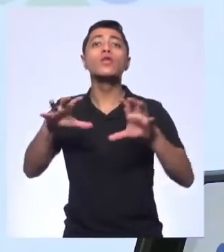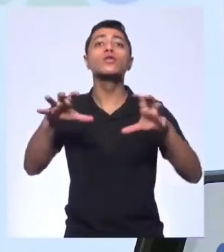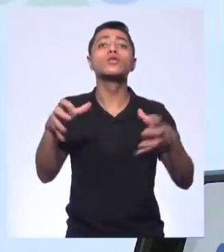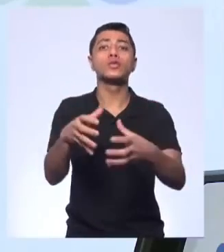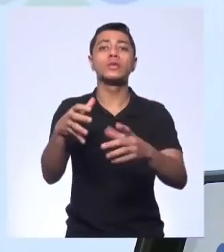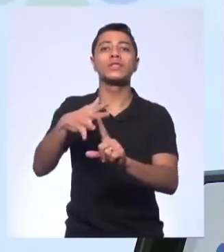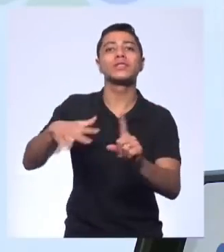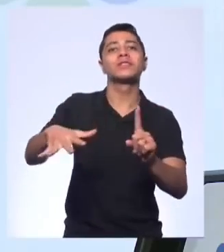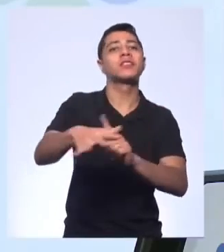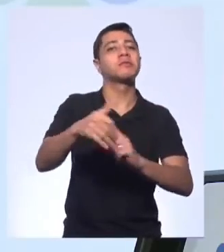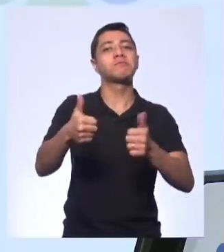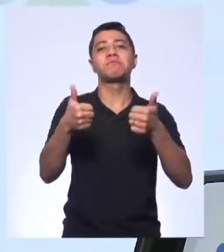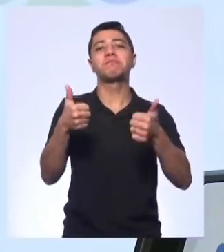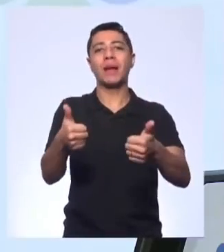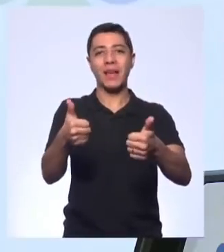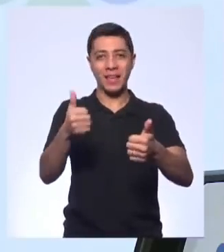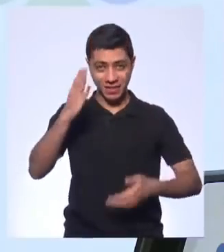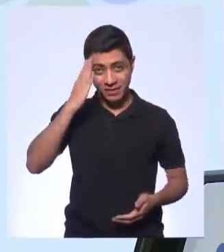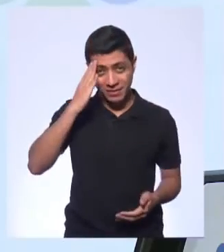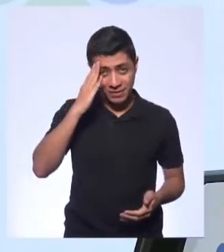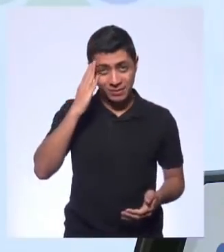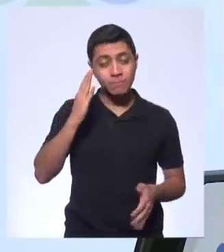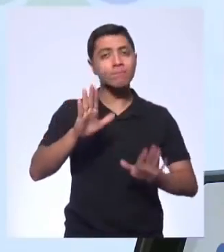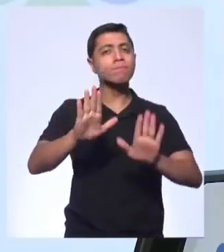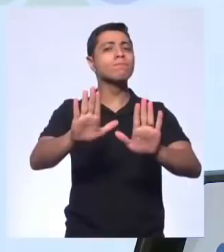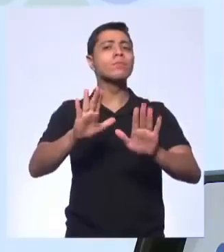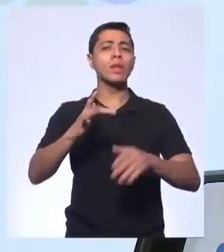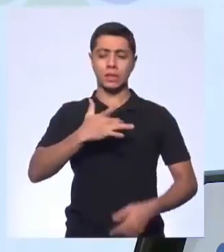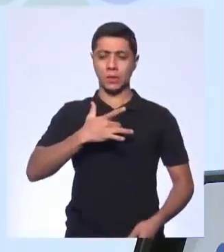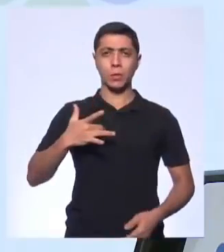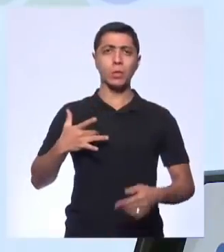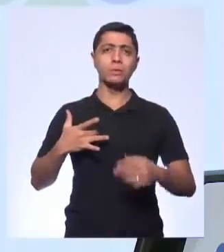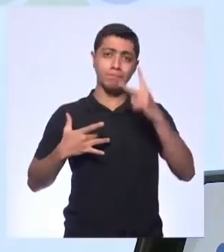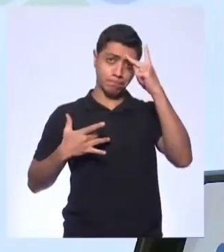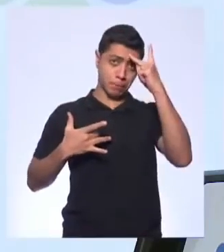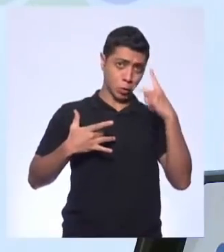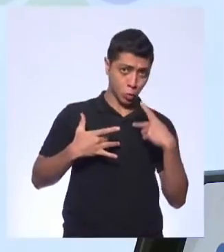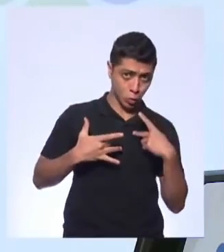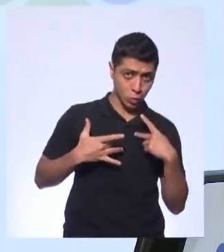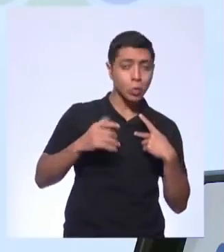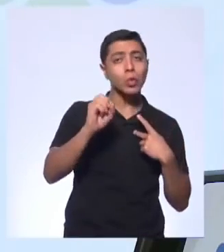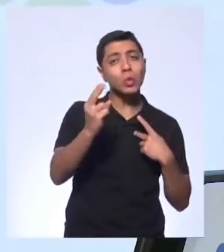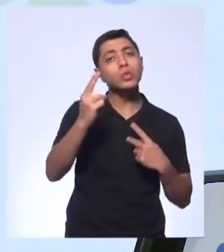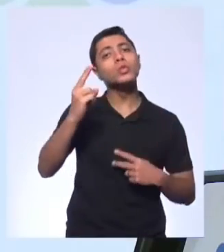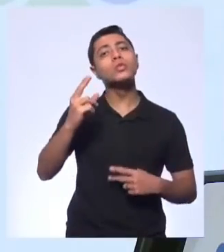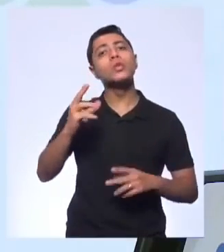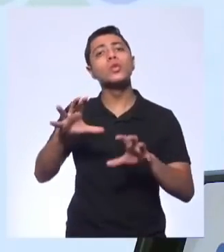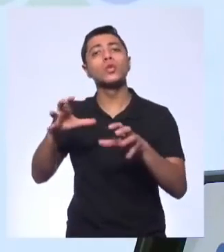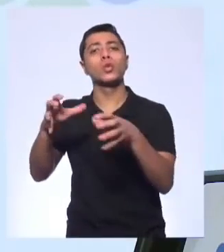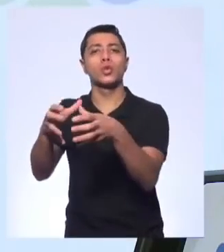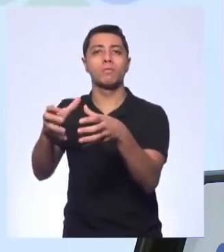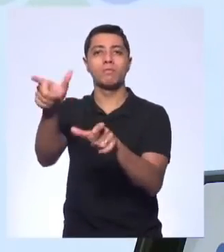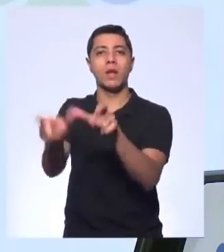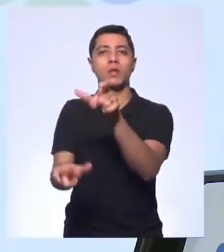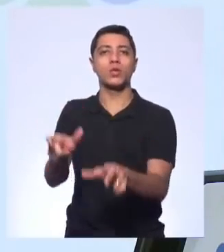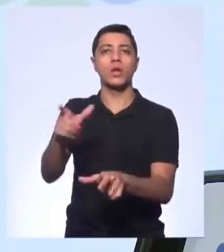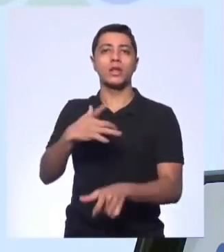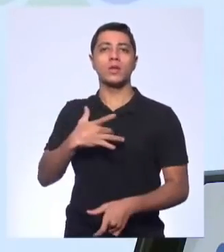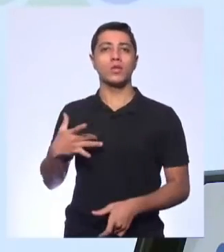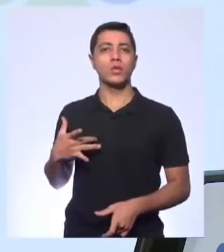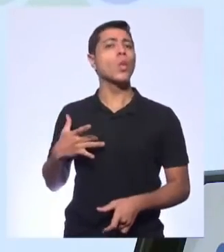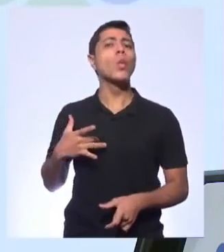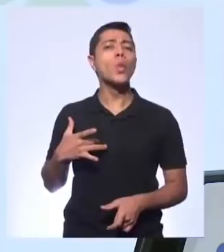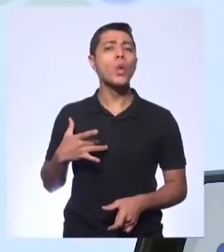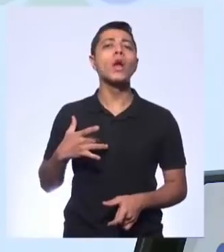fala de saúde, o que é saúde individual, o que é saúde coletiva. E a gente vai falar um pouquinho sobre isso aqui